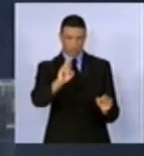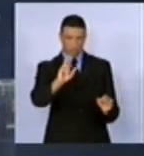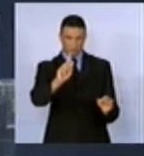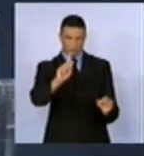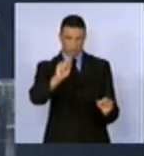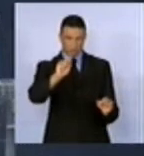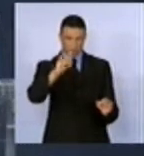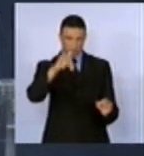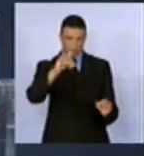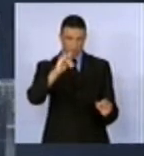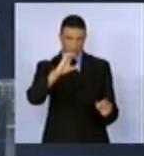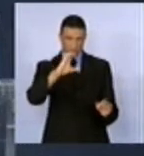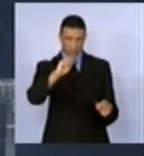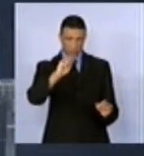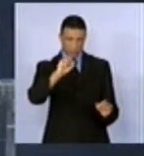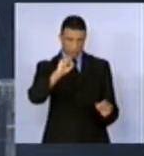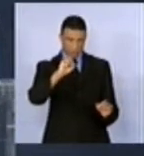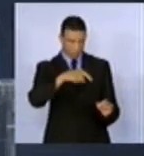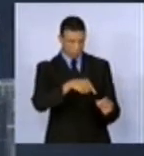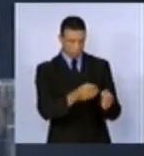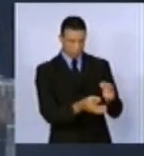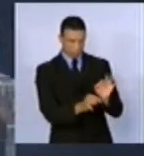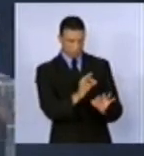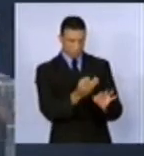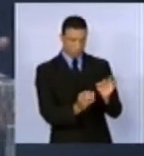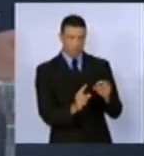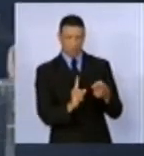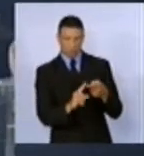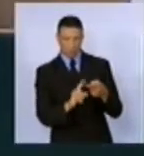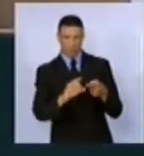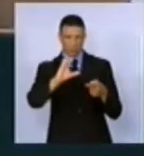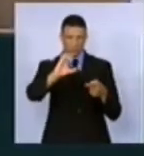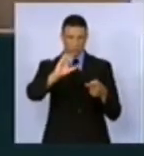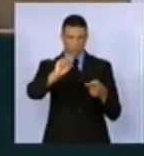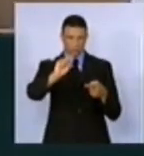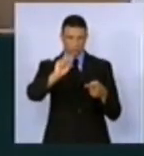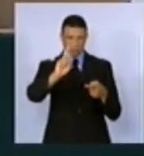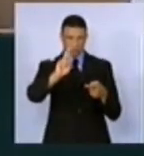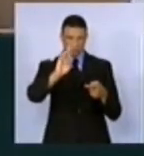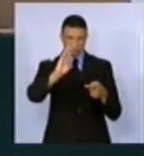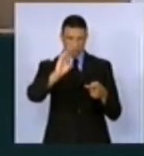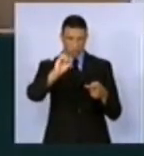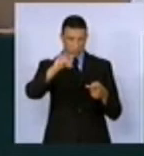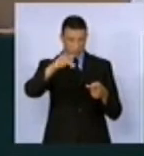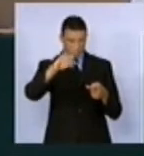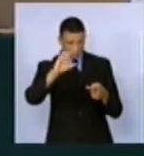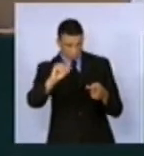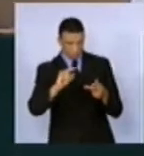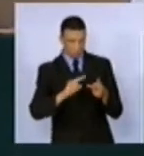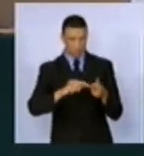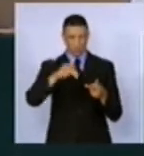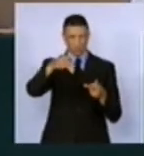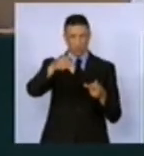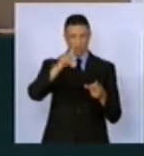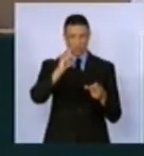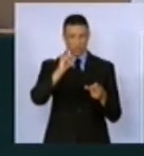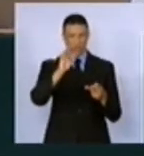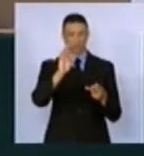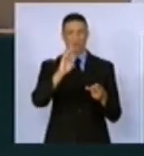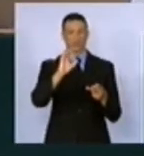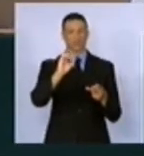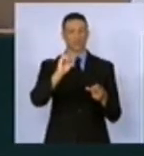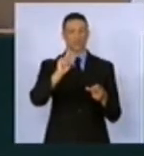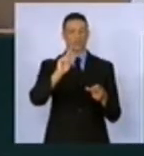vez compostas de dos elementos químicos carbono que é mais ou menos metade do peso seco nitrogênio hidrogênio